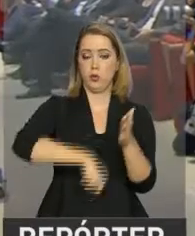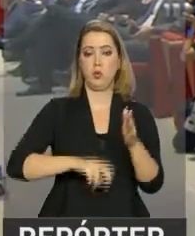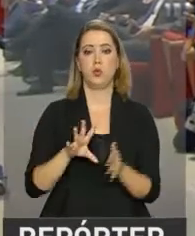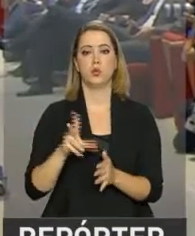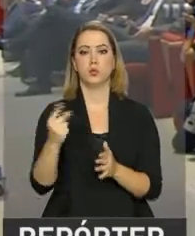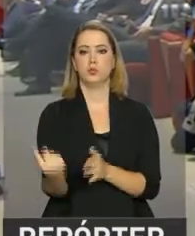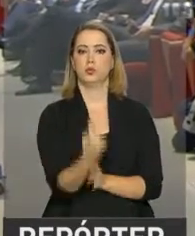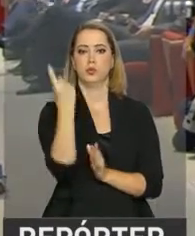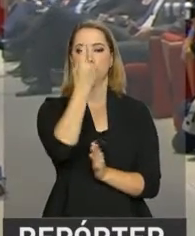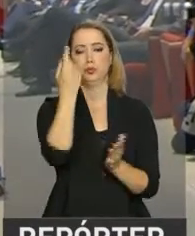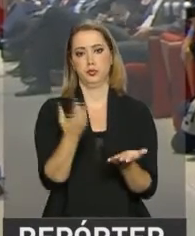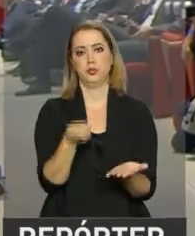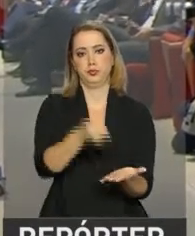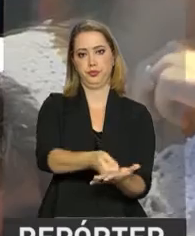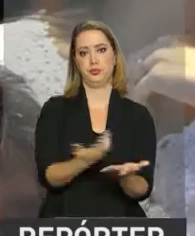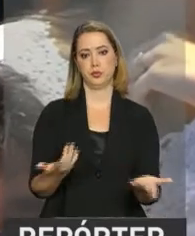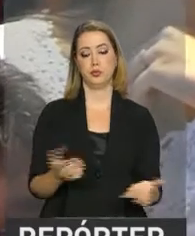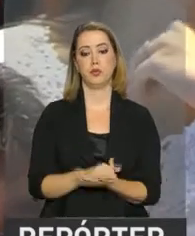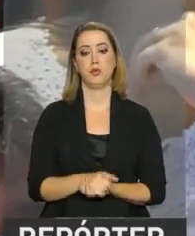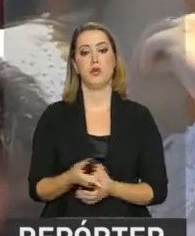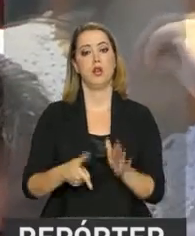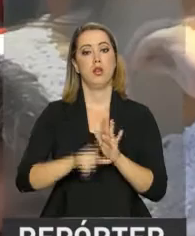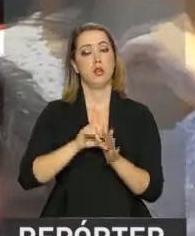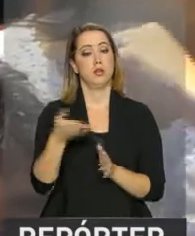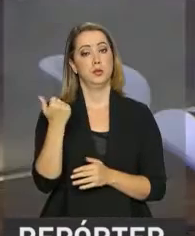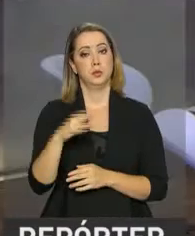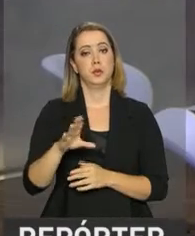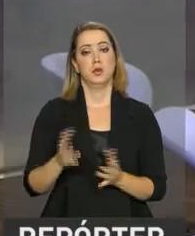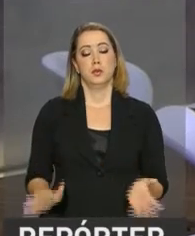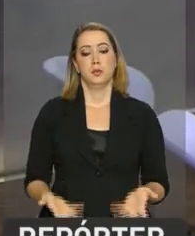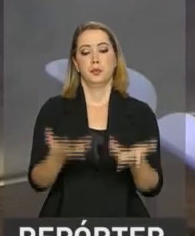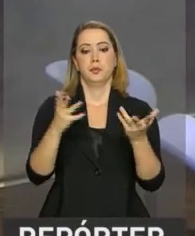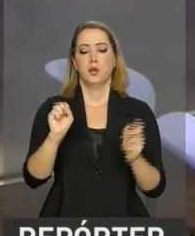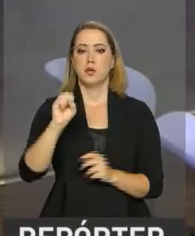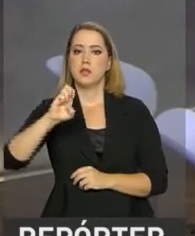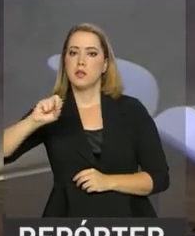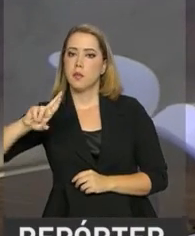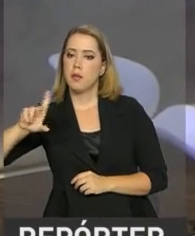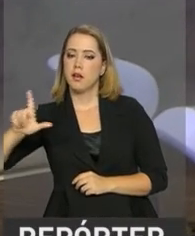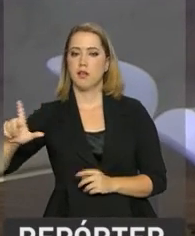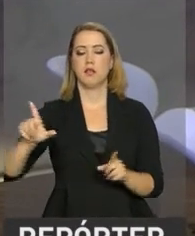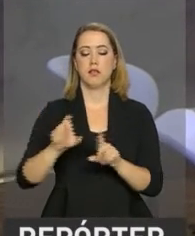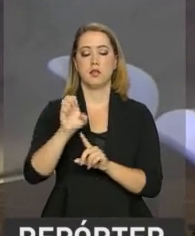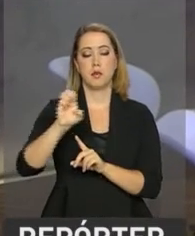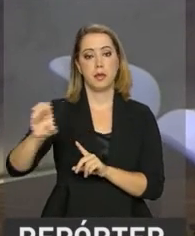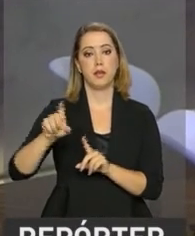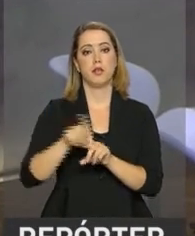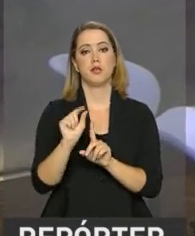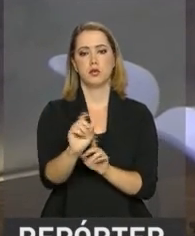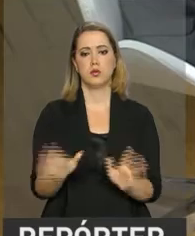no rio de janeiro a fundação getúlio vargas e o sebrae nacional promover um seminário 10 anos do simples